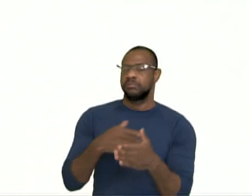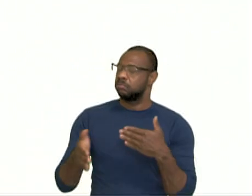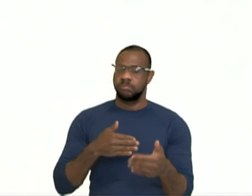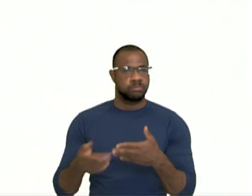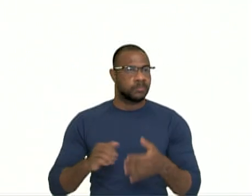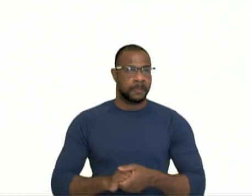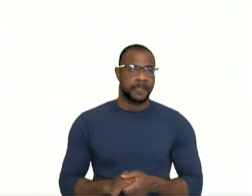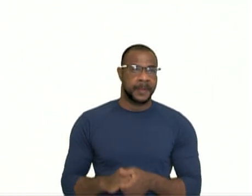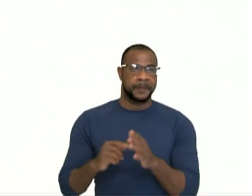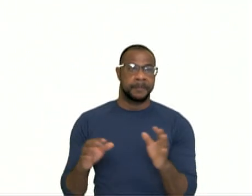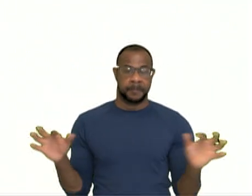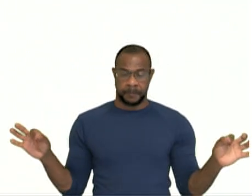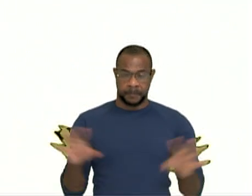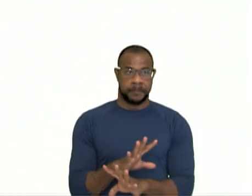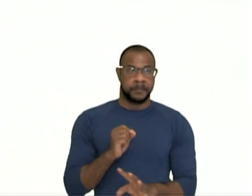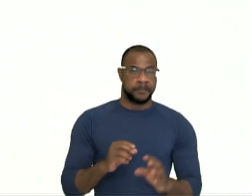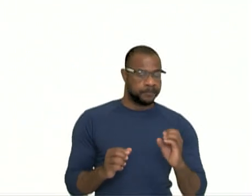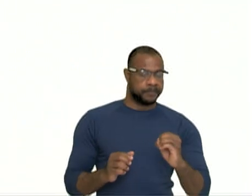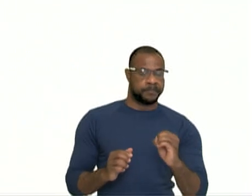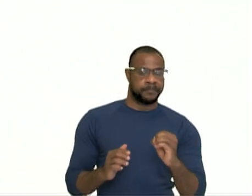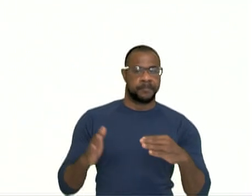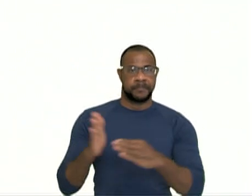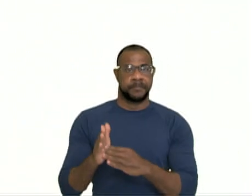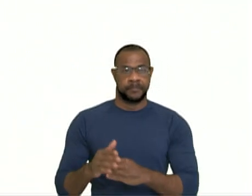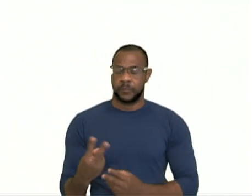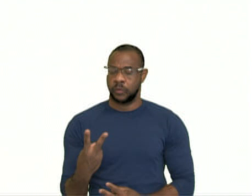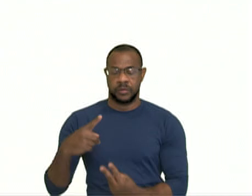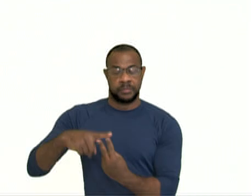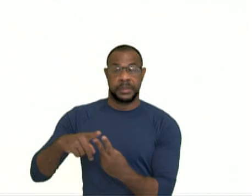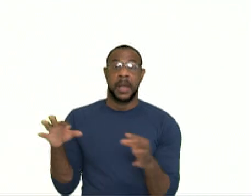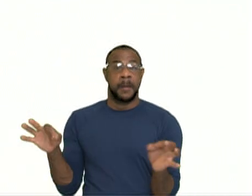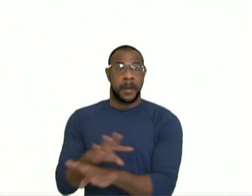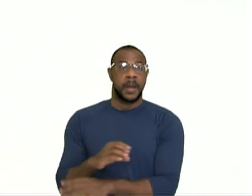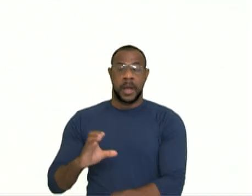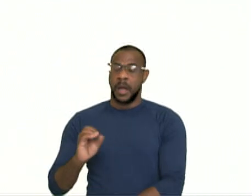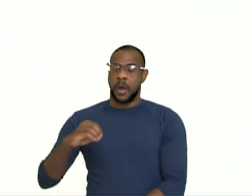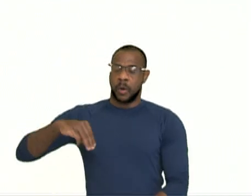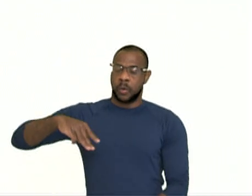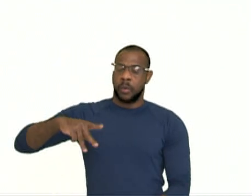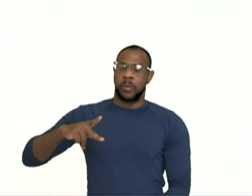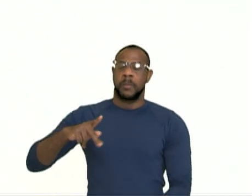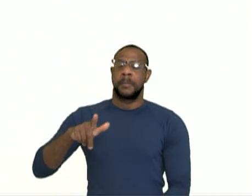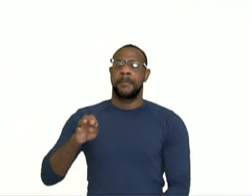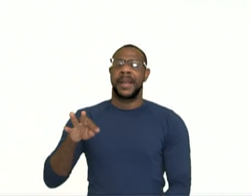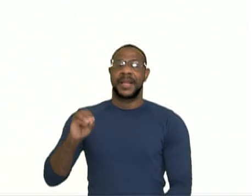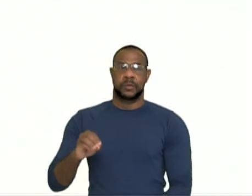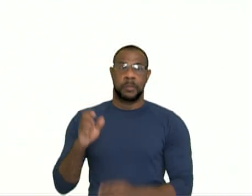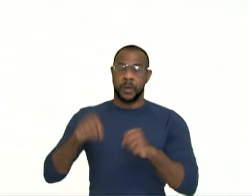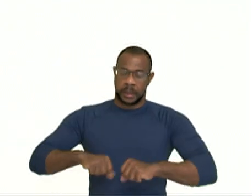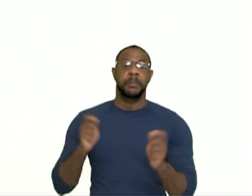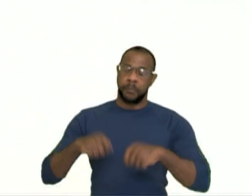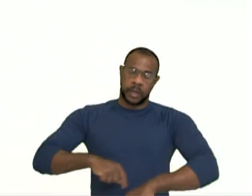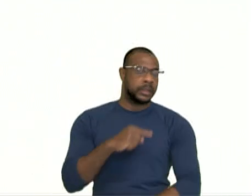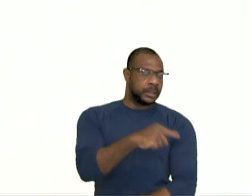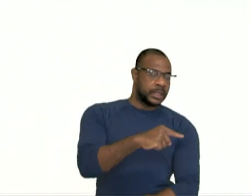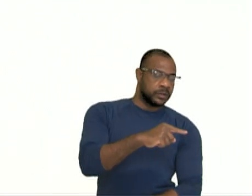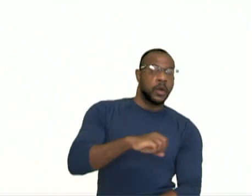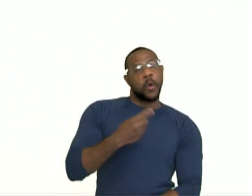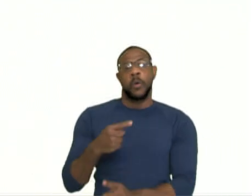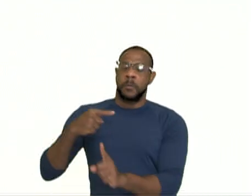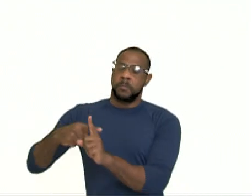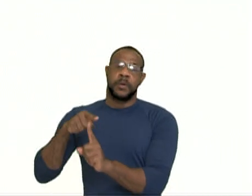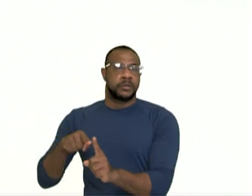O período completo vai de 0 a 2π, mas podendo ser positivo e negativo